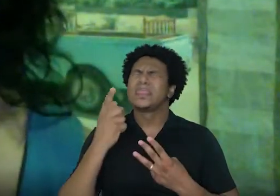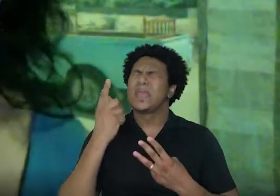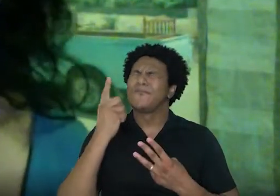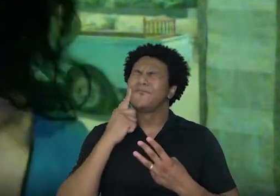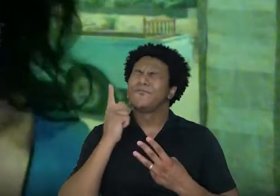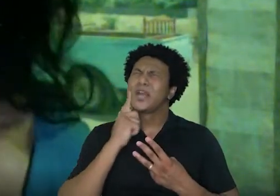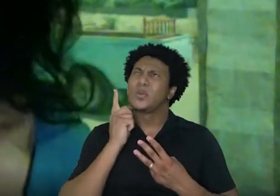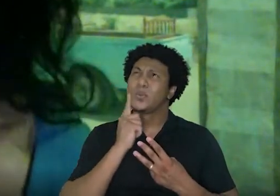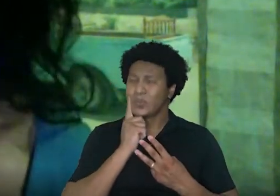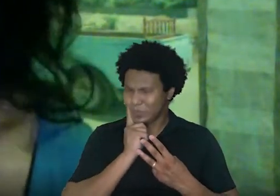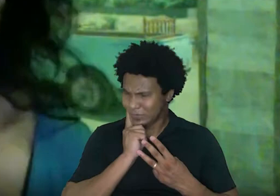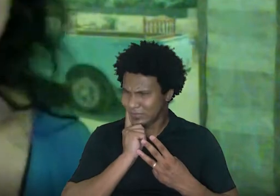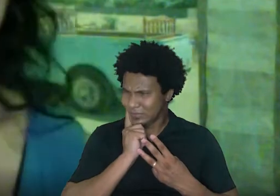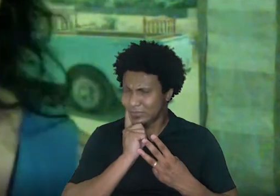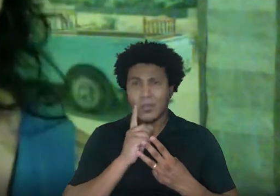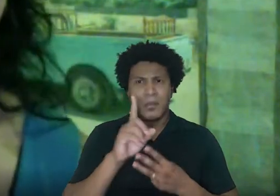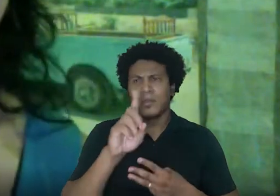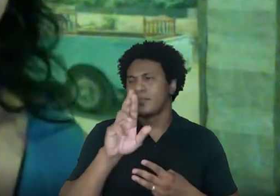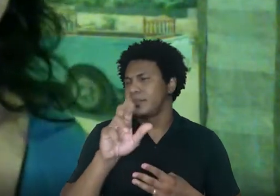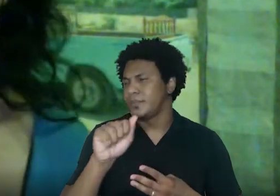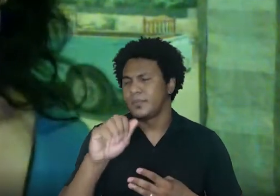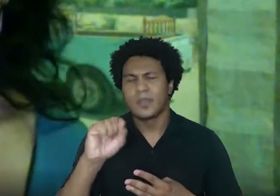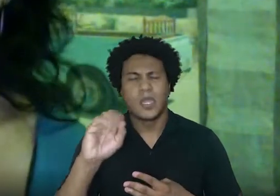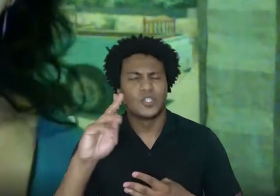Lynch, é Jéssica Teixeira,